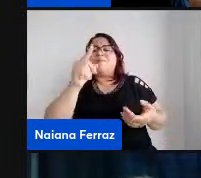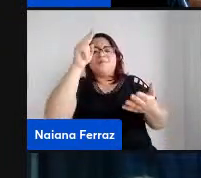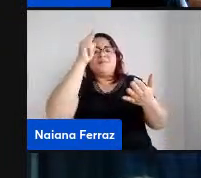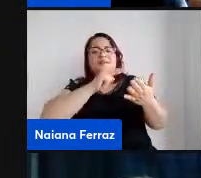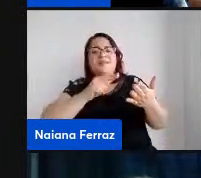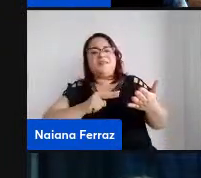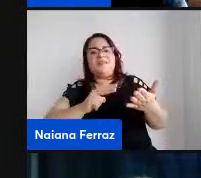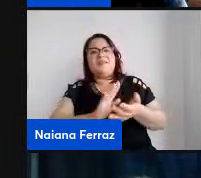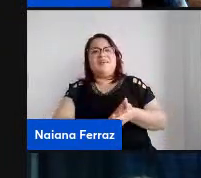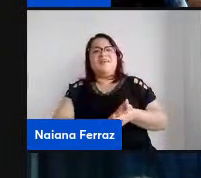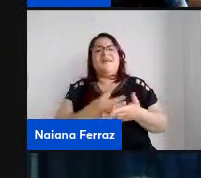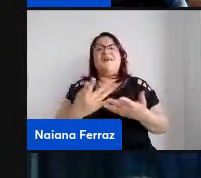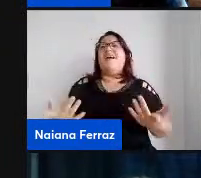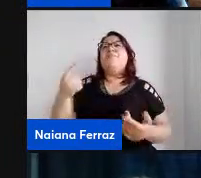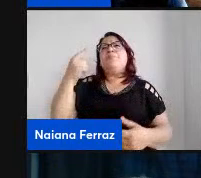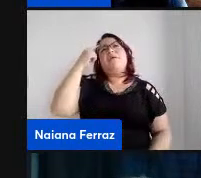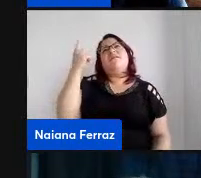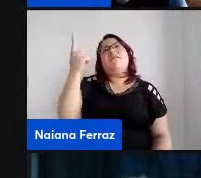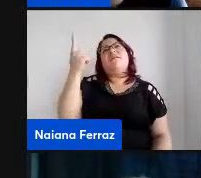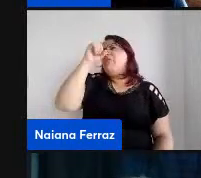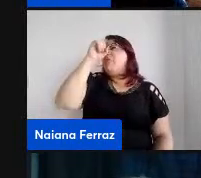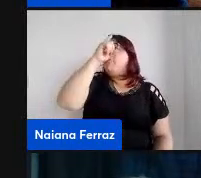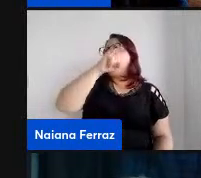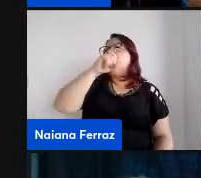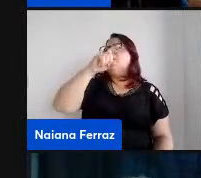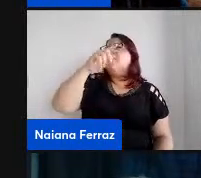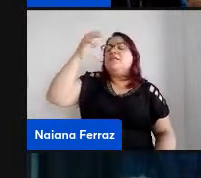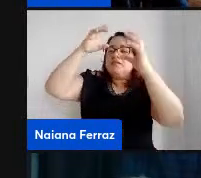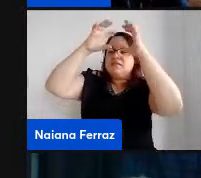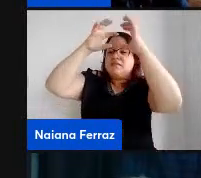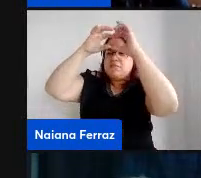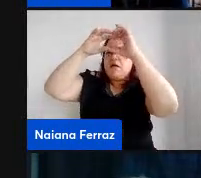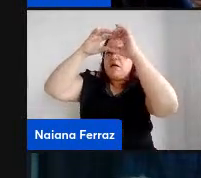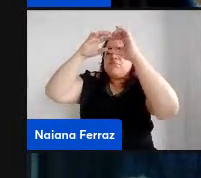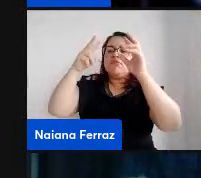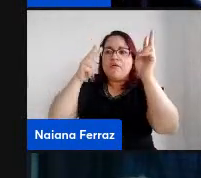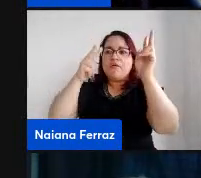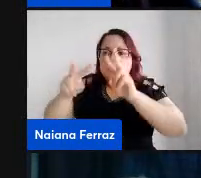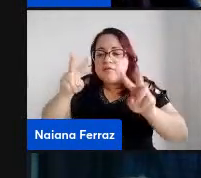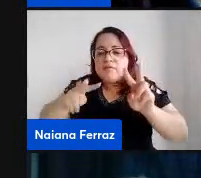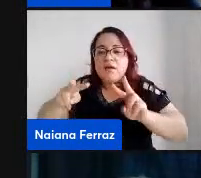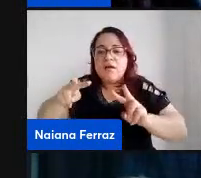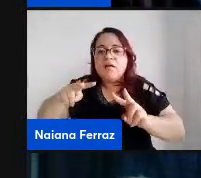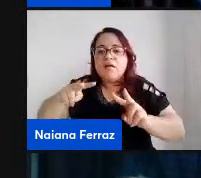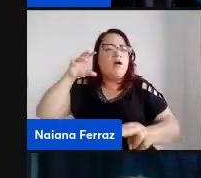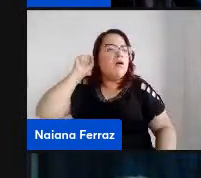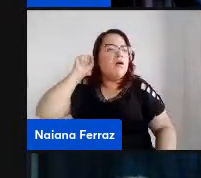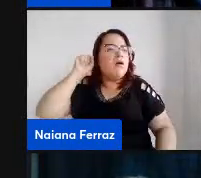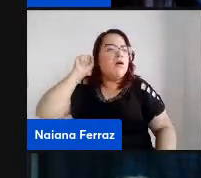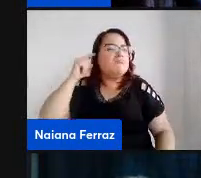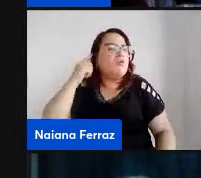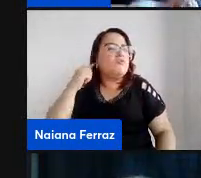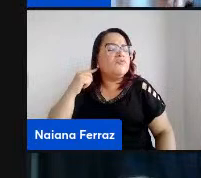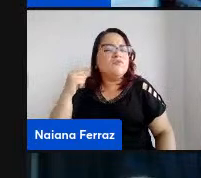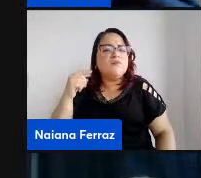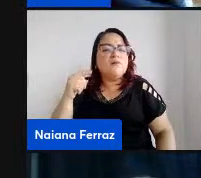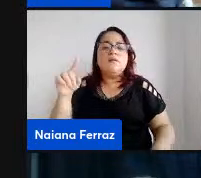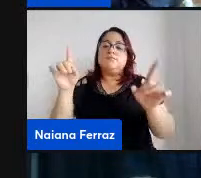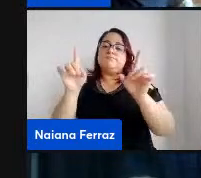cerebral, visual, auditiva? Não, a maioria das nossas crianças,